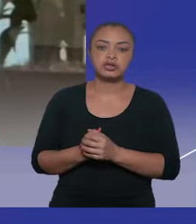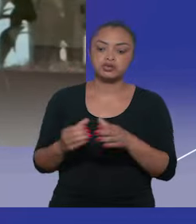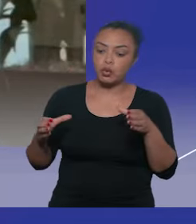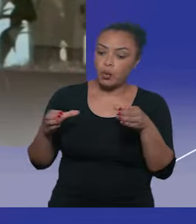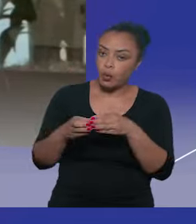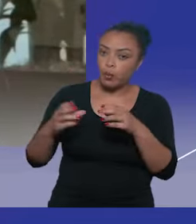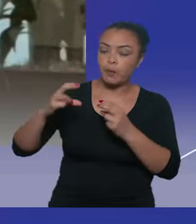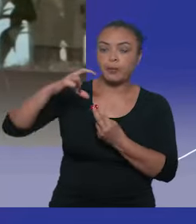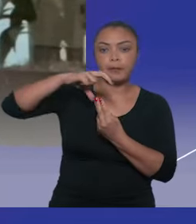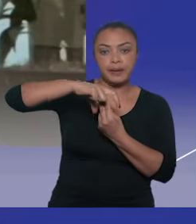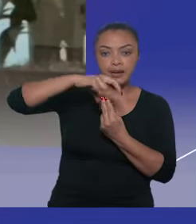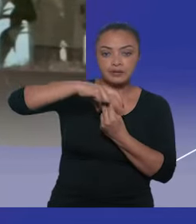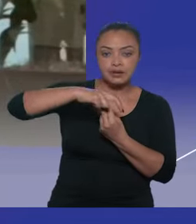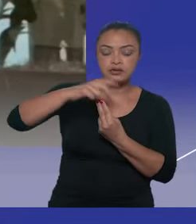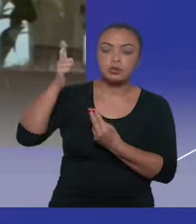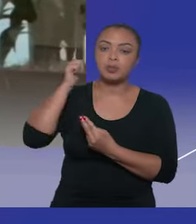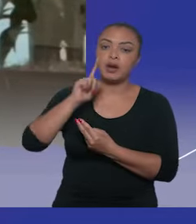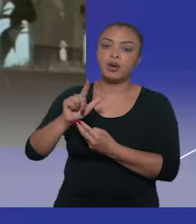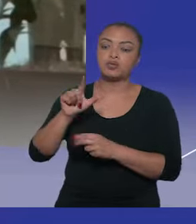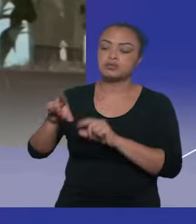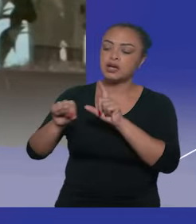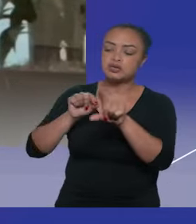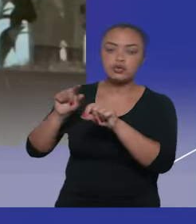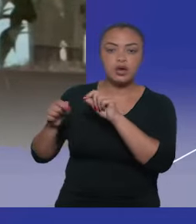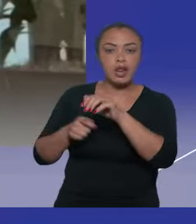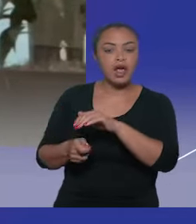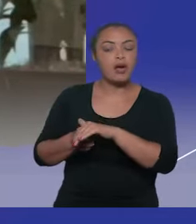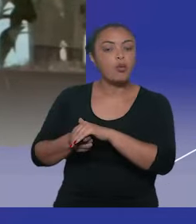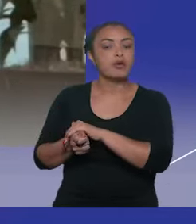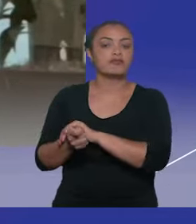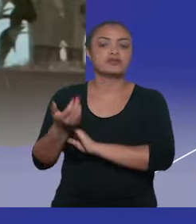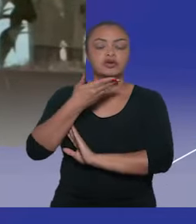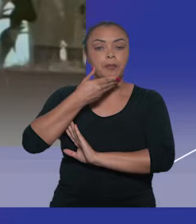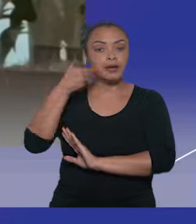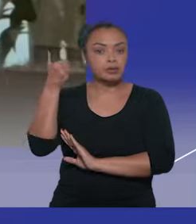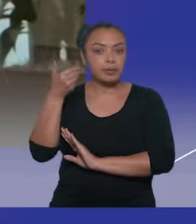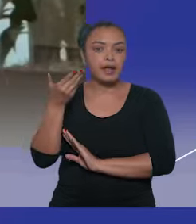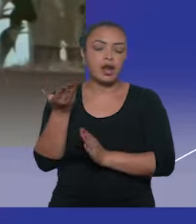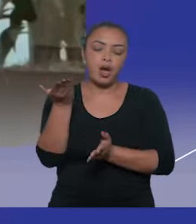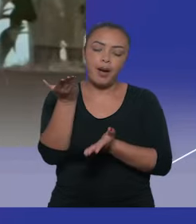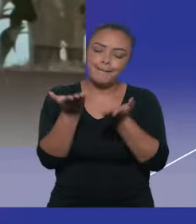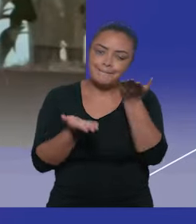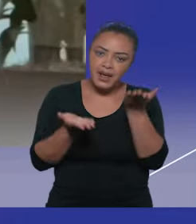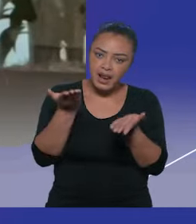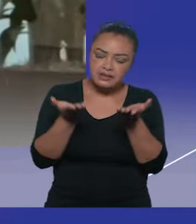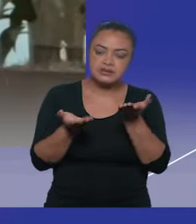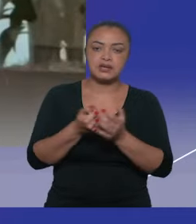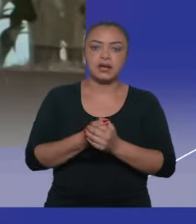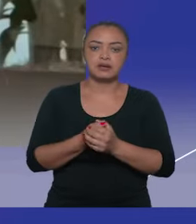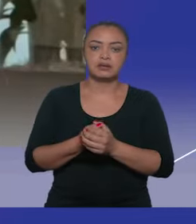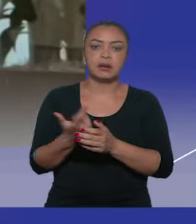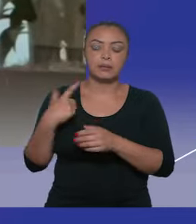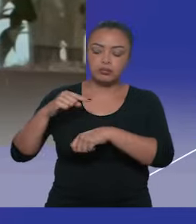cliente, trazendo todo o nosso expertise, toda a nossa inteligência de investimento do